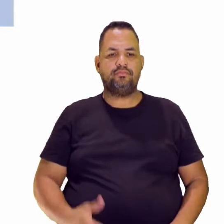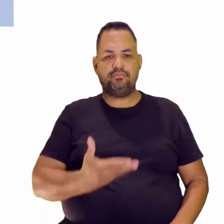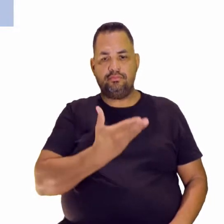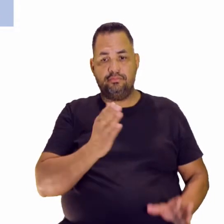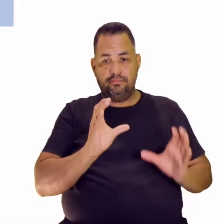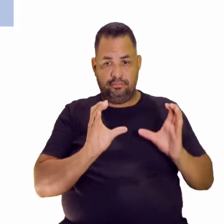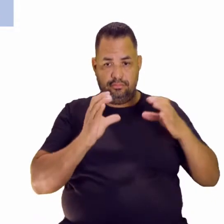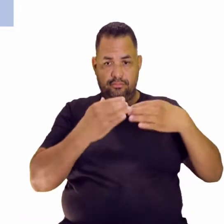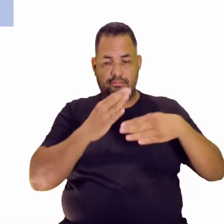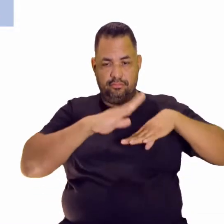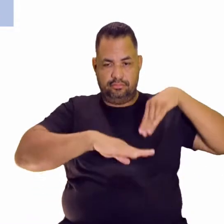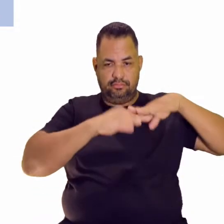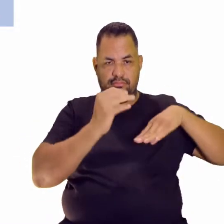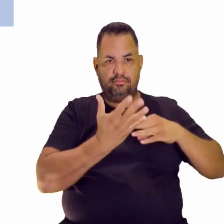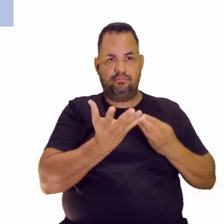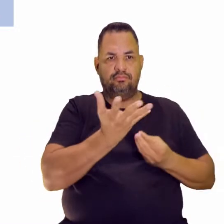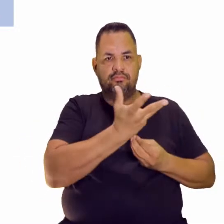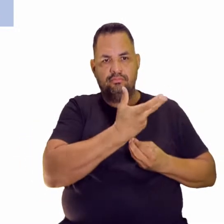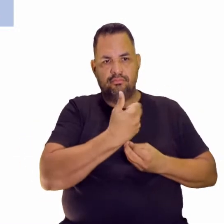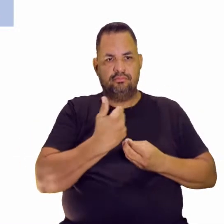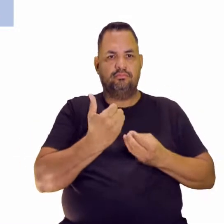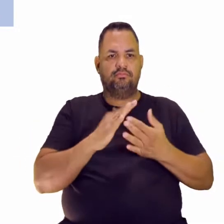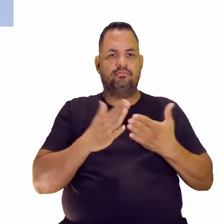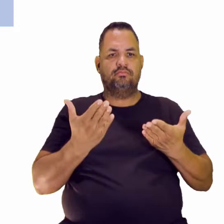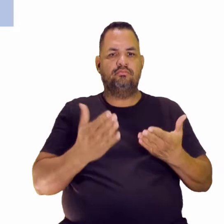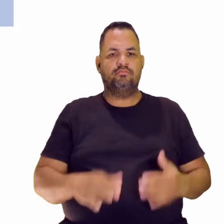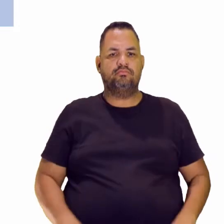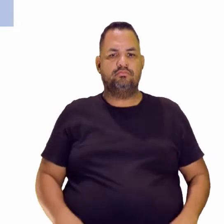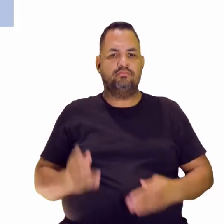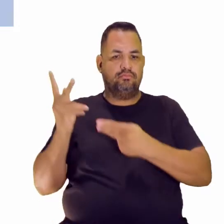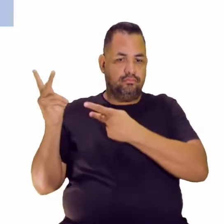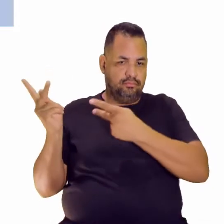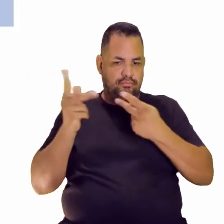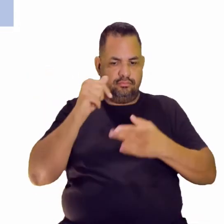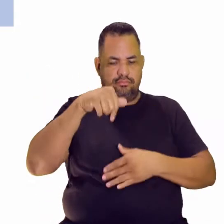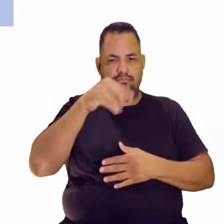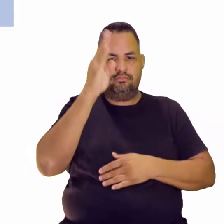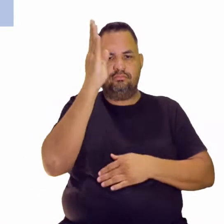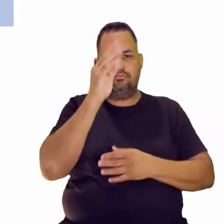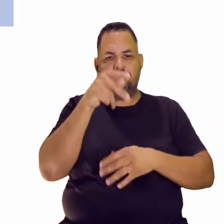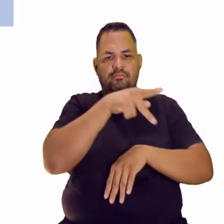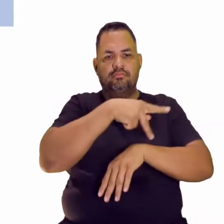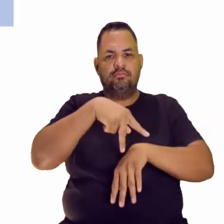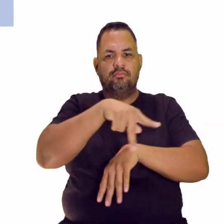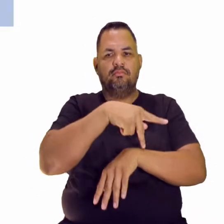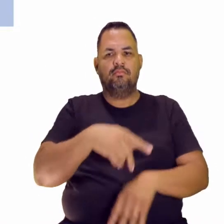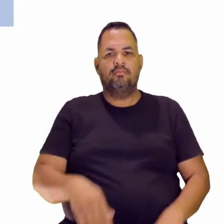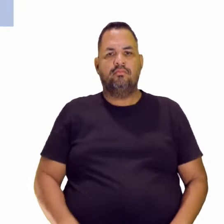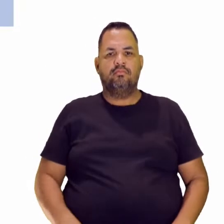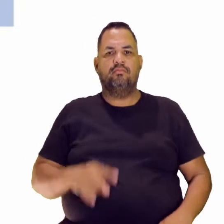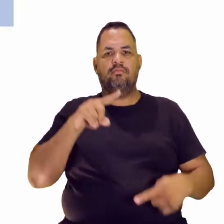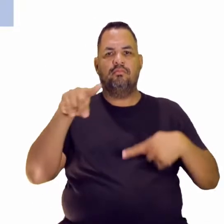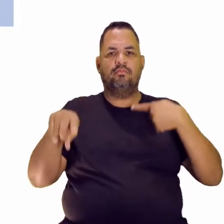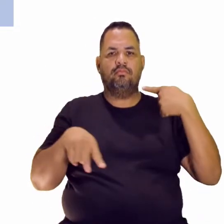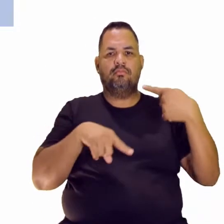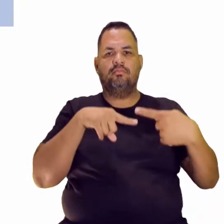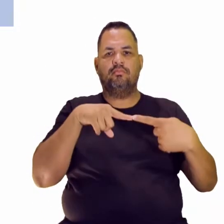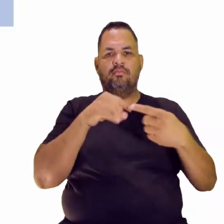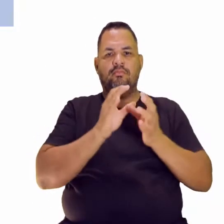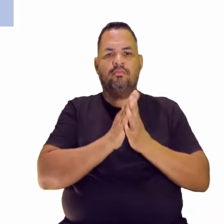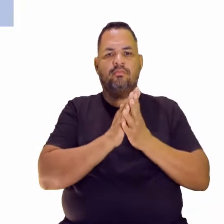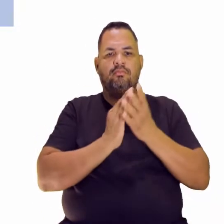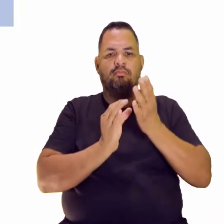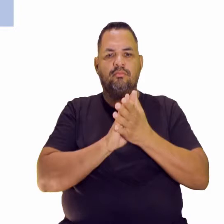aí veio a convite, né, para o nosso país, com o objetivo